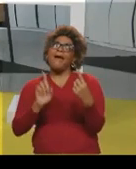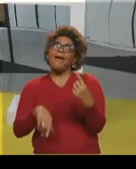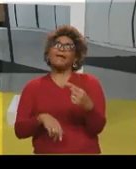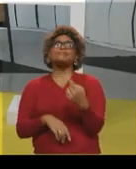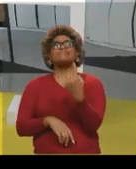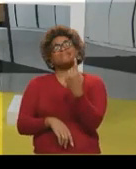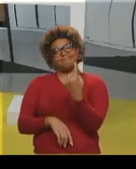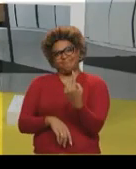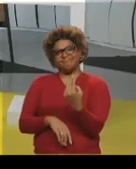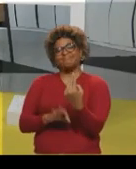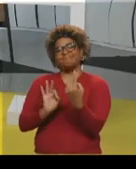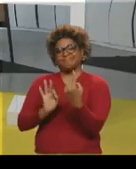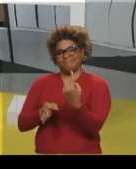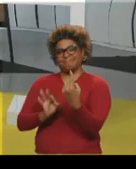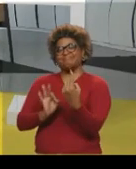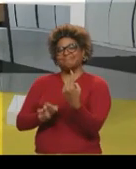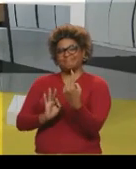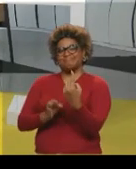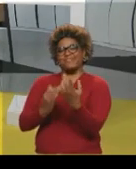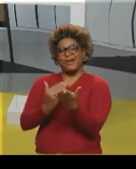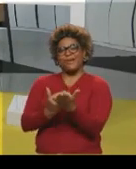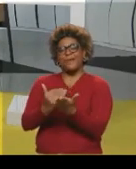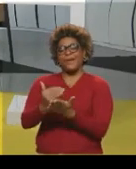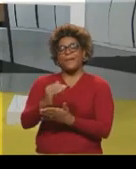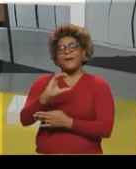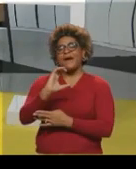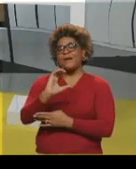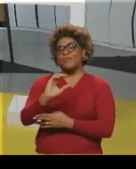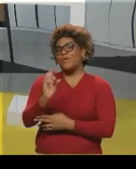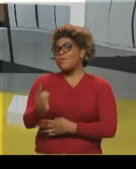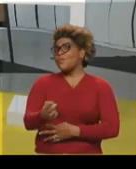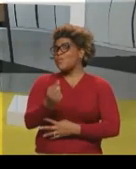carbono 1. Então, é pente